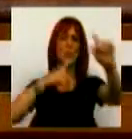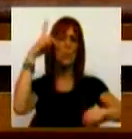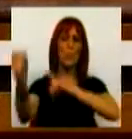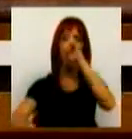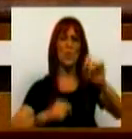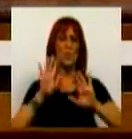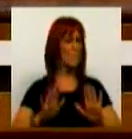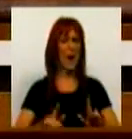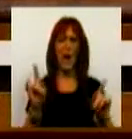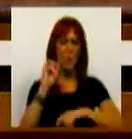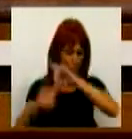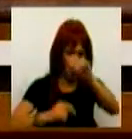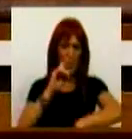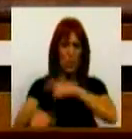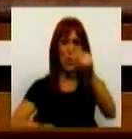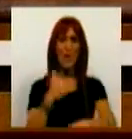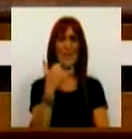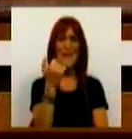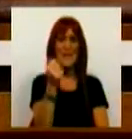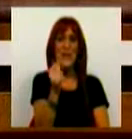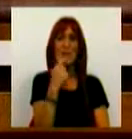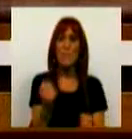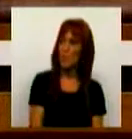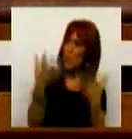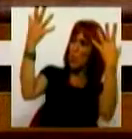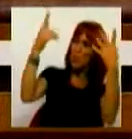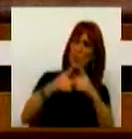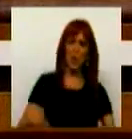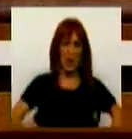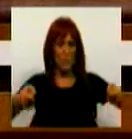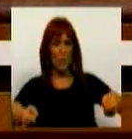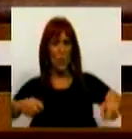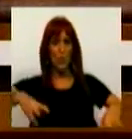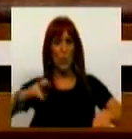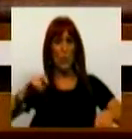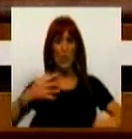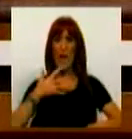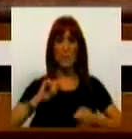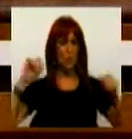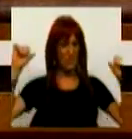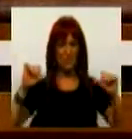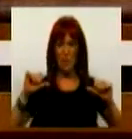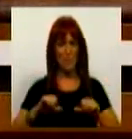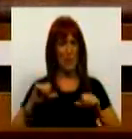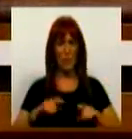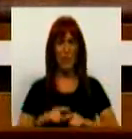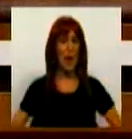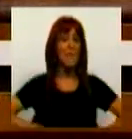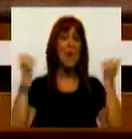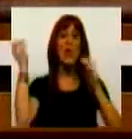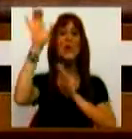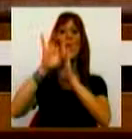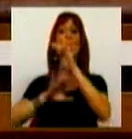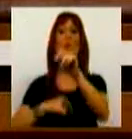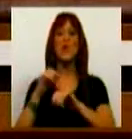mais parou. O 25 de Abril chegava com a cestaria de Gonçalo em absoluta decadência. A melhoria das